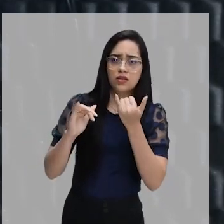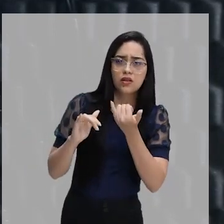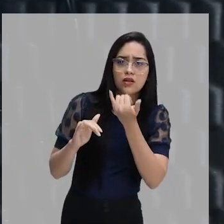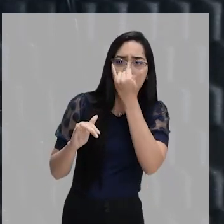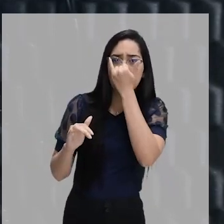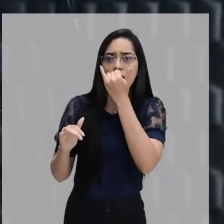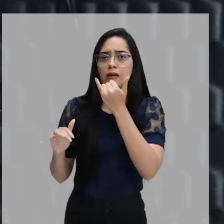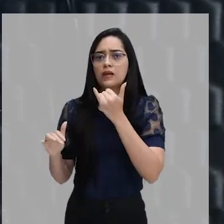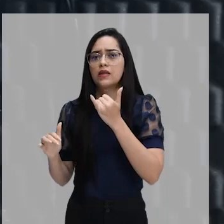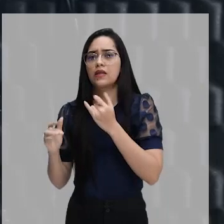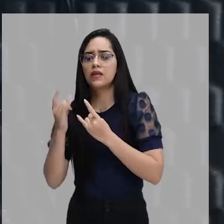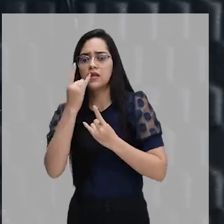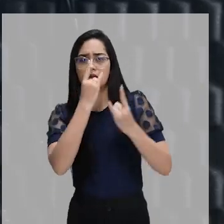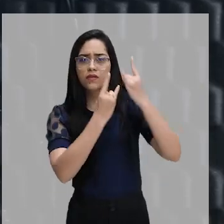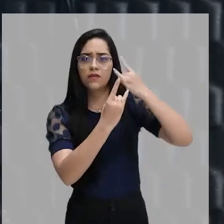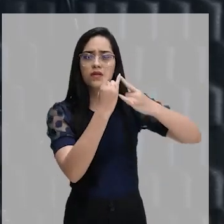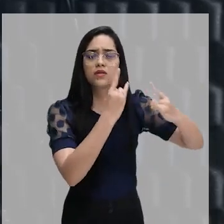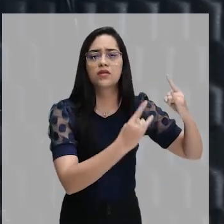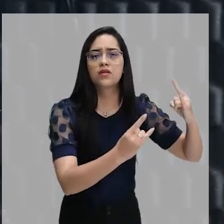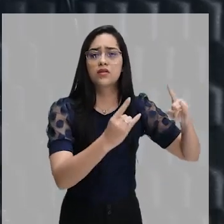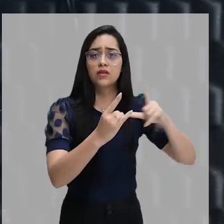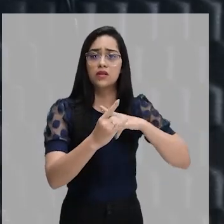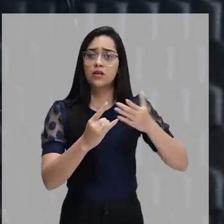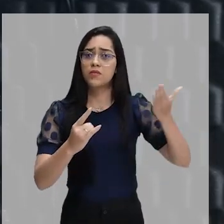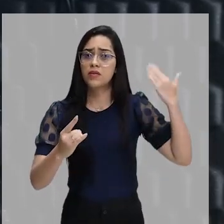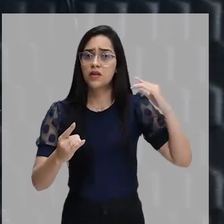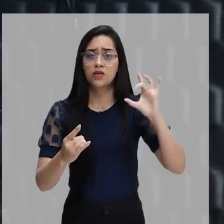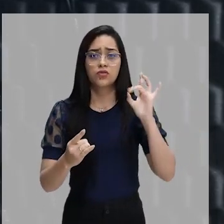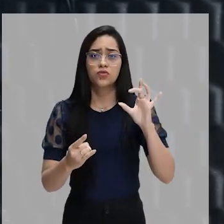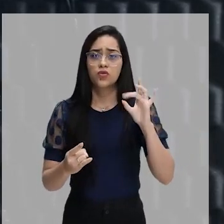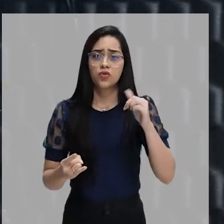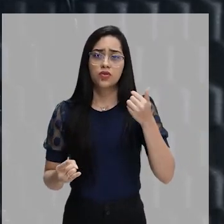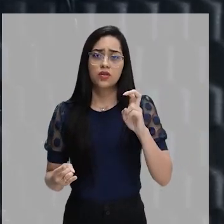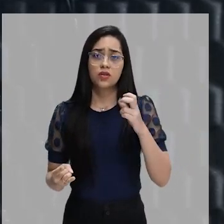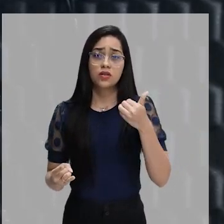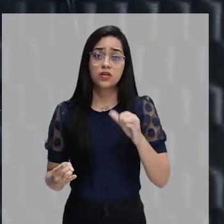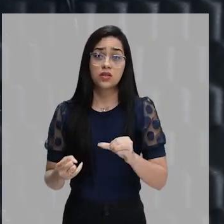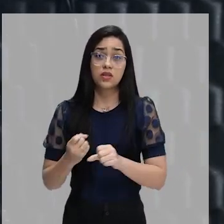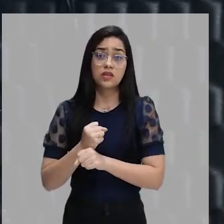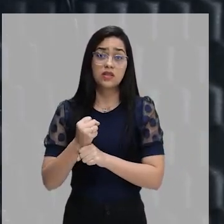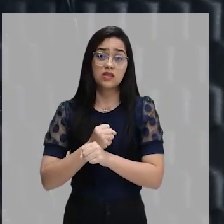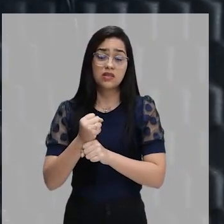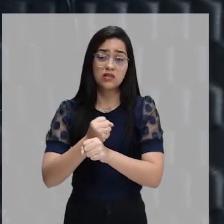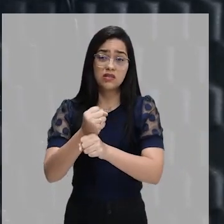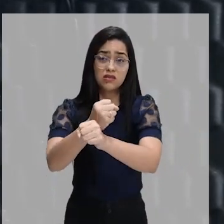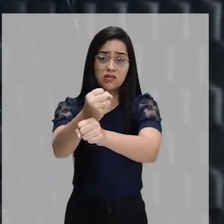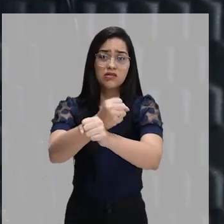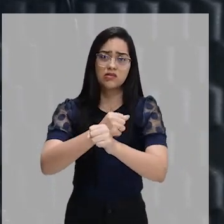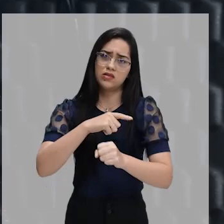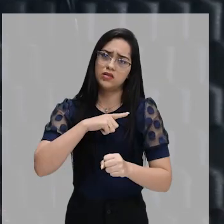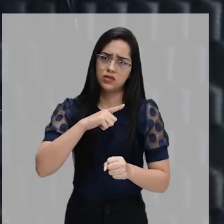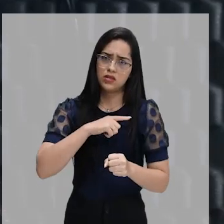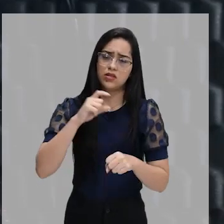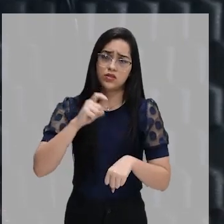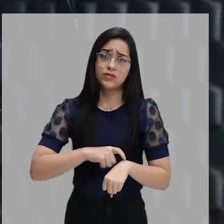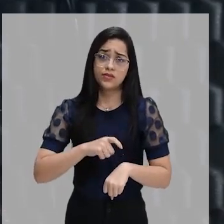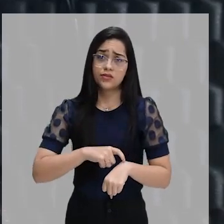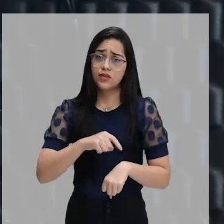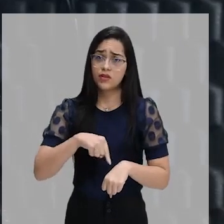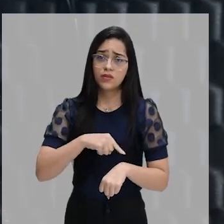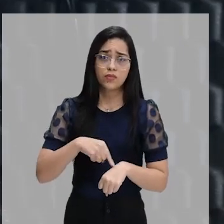né? Que enfeitiça. Naquele tempo contava apenas uns 15 ou 16 anos, tá falando de tempo mesmo,